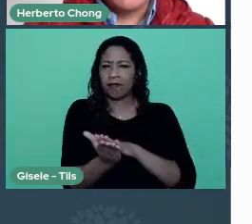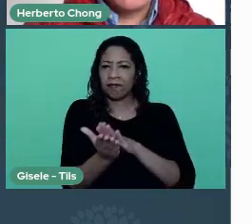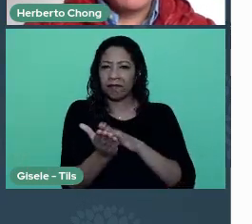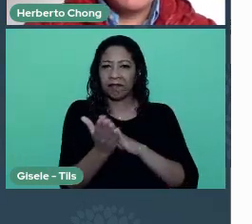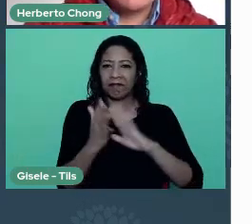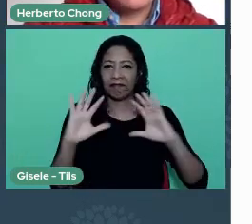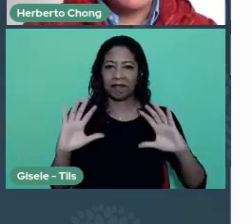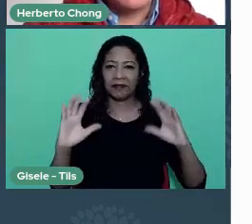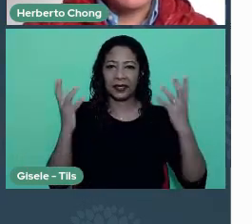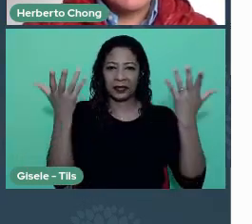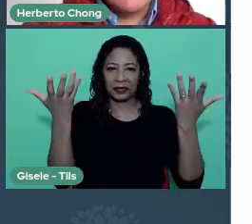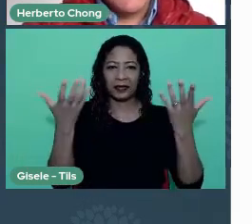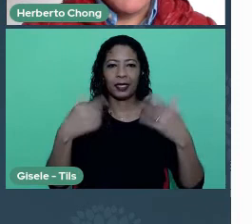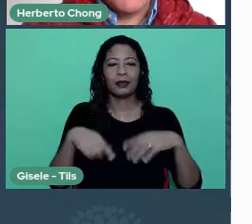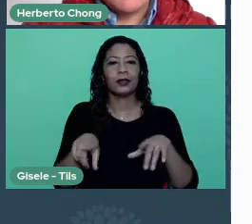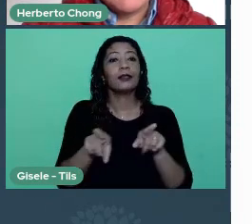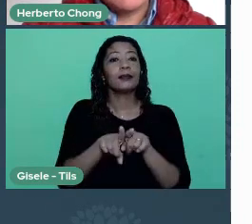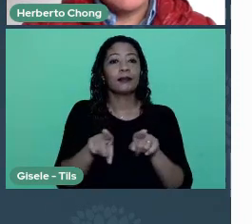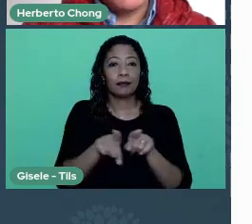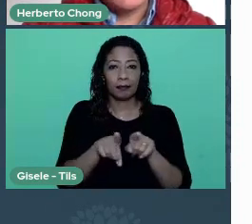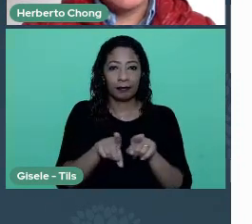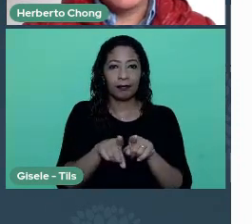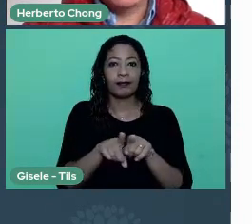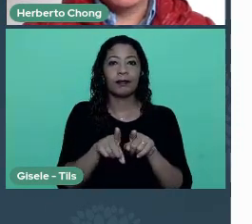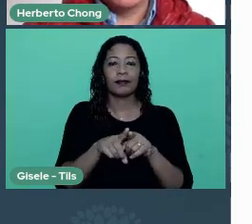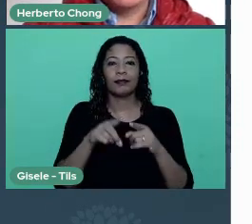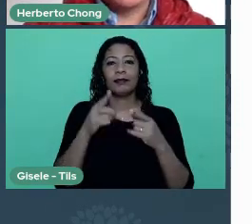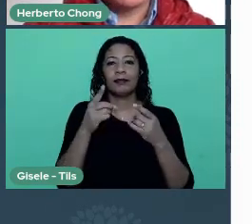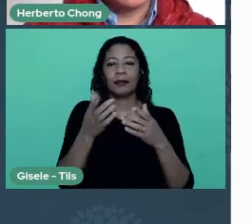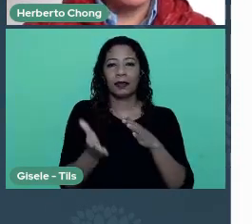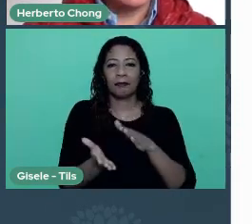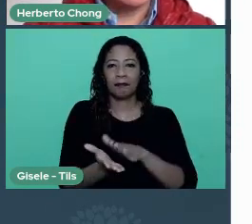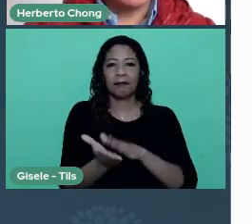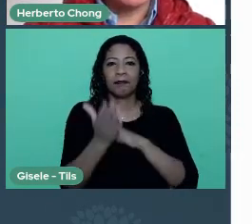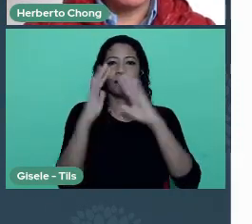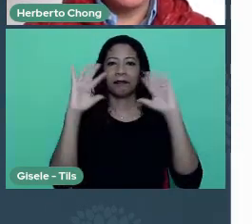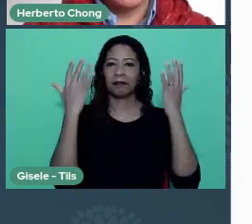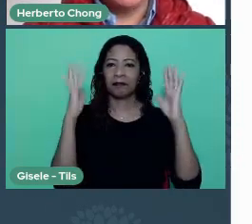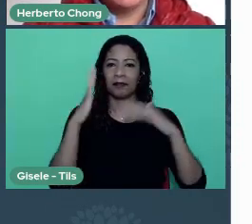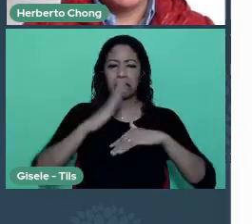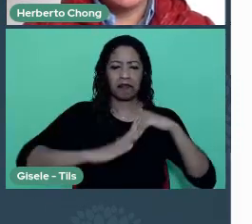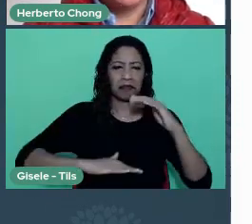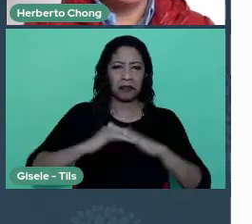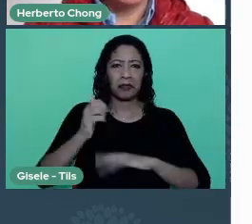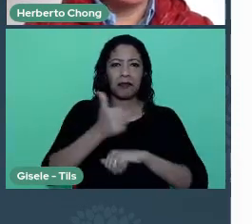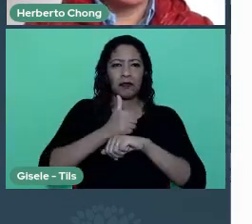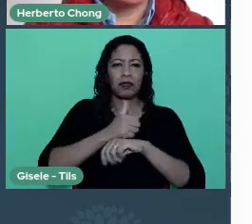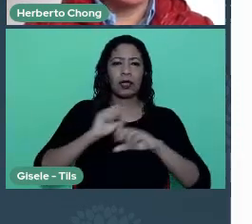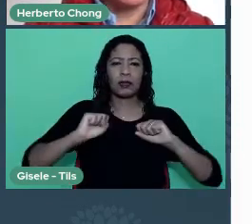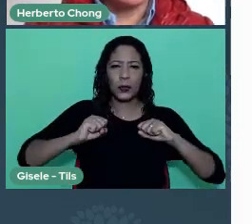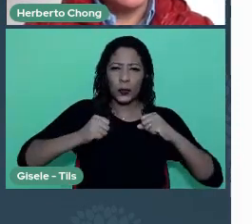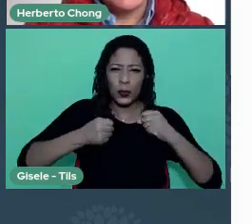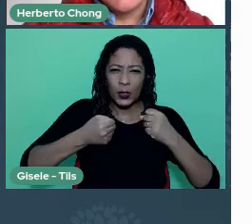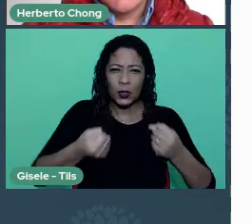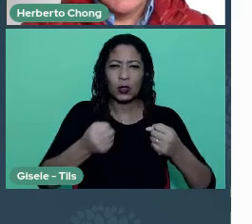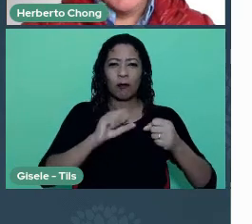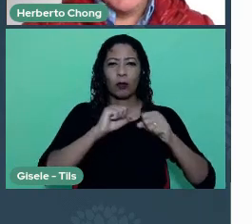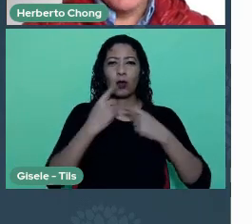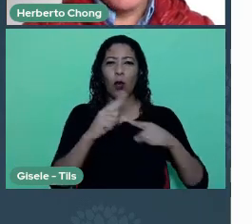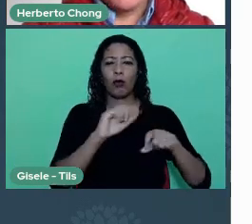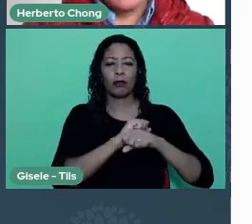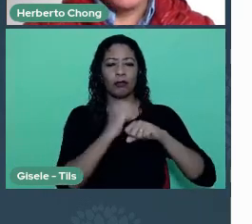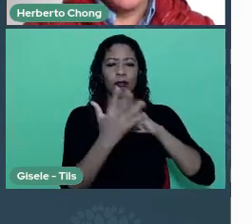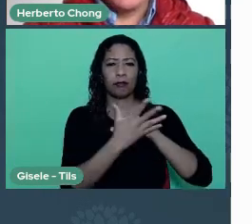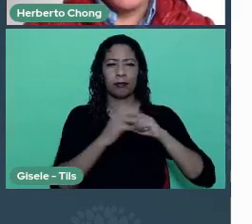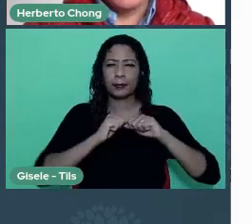evento, parabenizar nossos profissionais de saúde que estão envolvidos nessa luta contra essa pandemia terrível que nos assola e